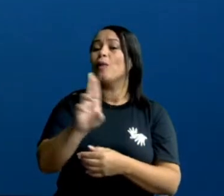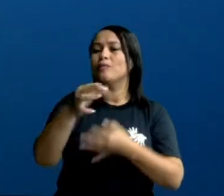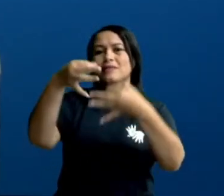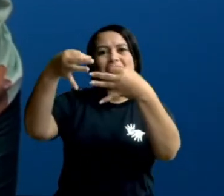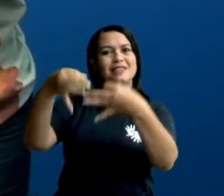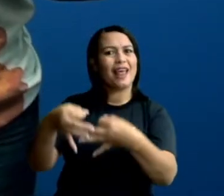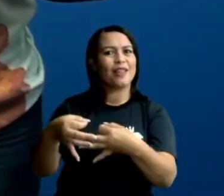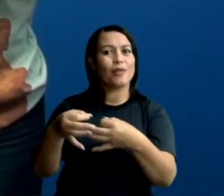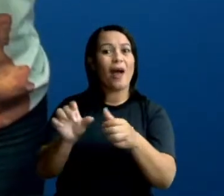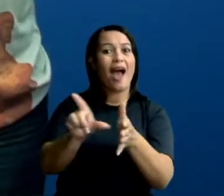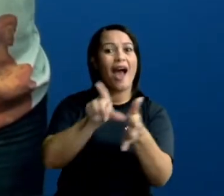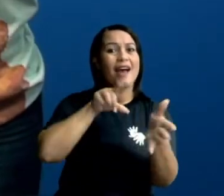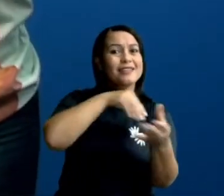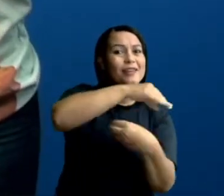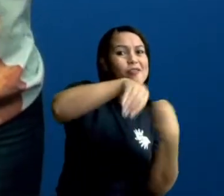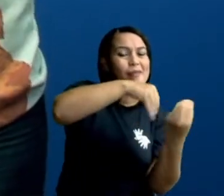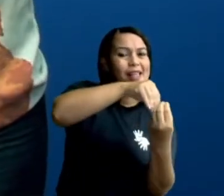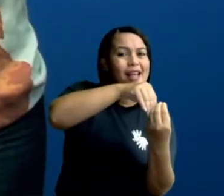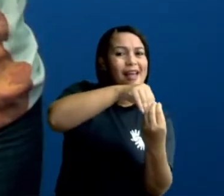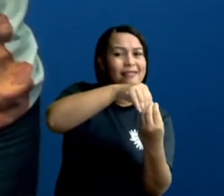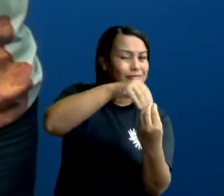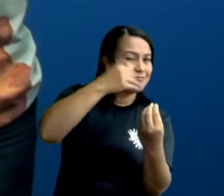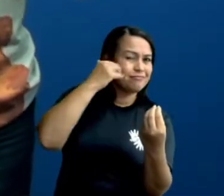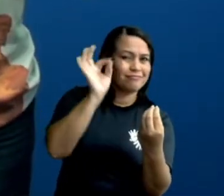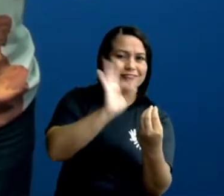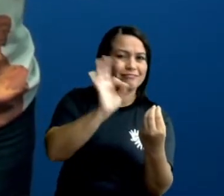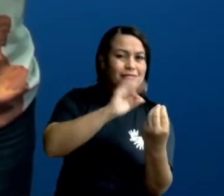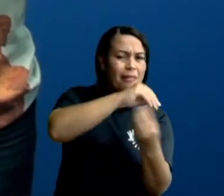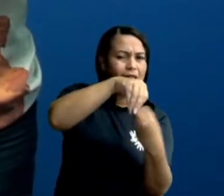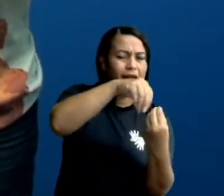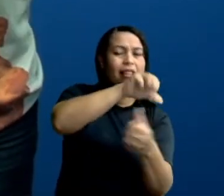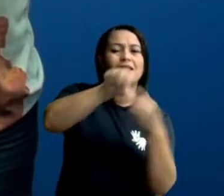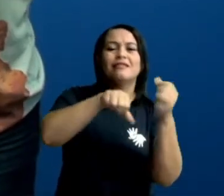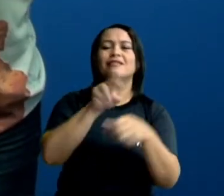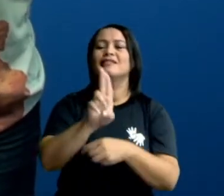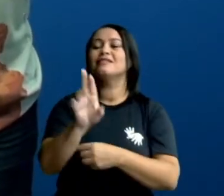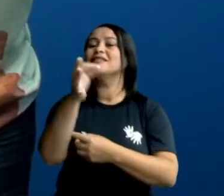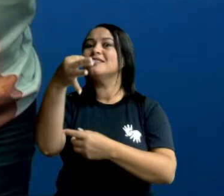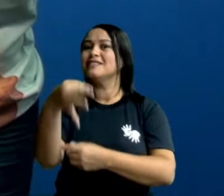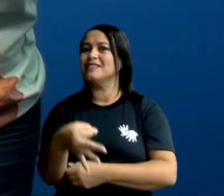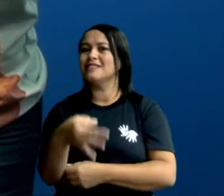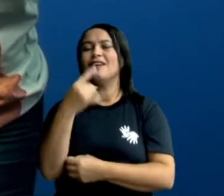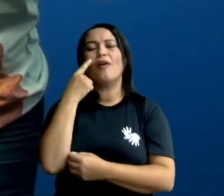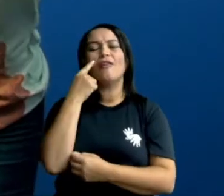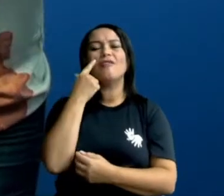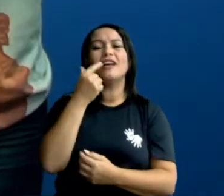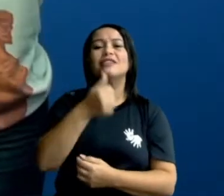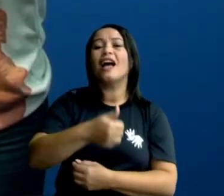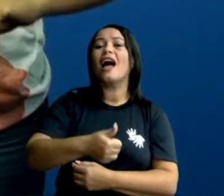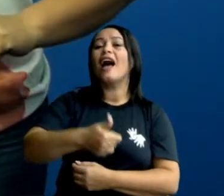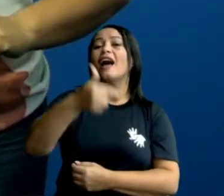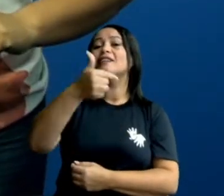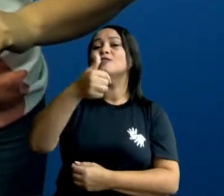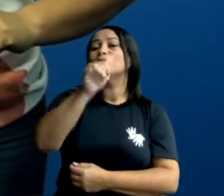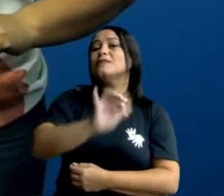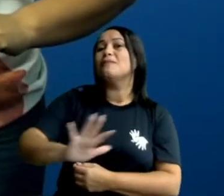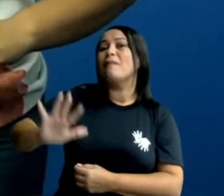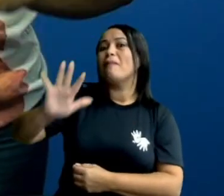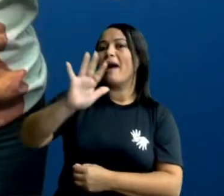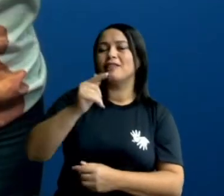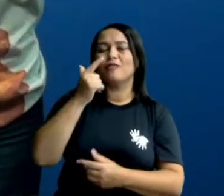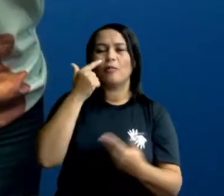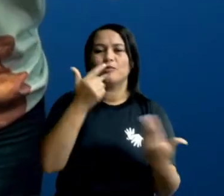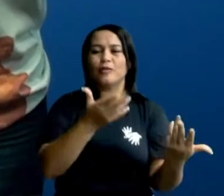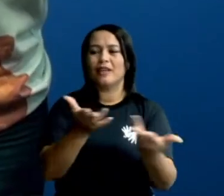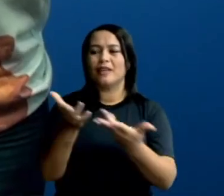forma correta e não todo embaralhado. E agora a segunda figura